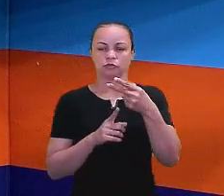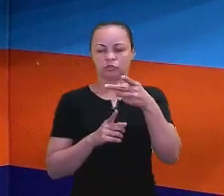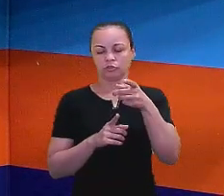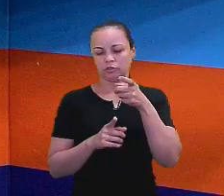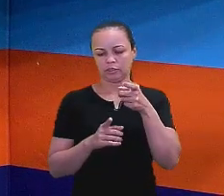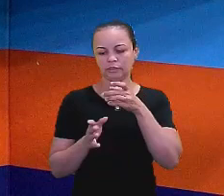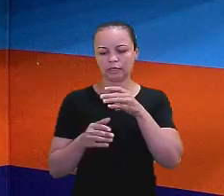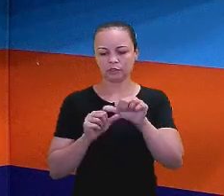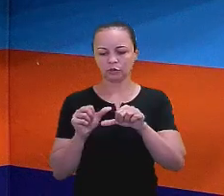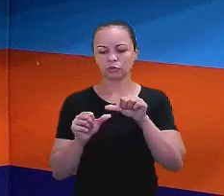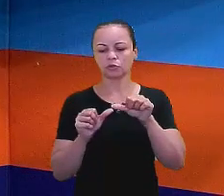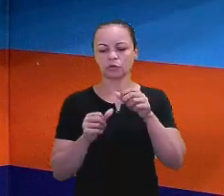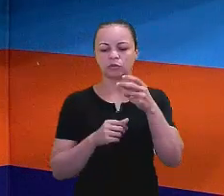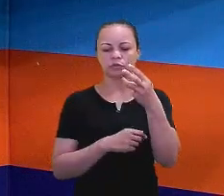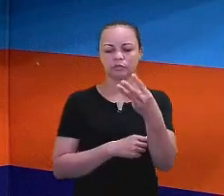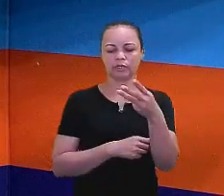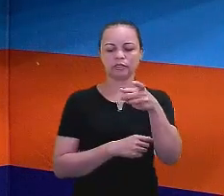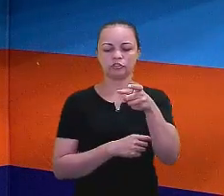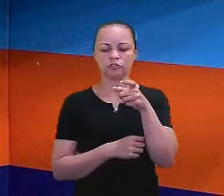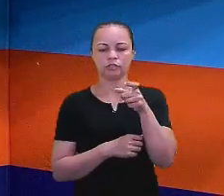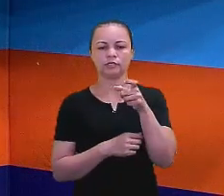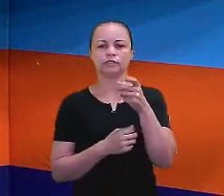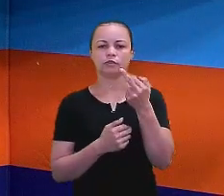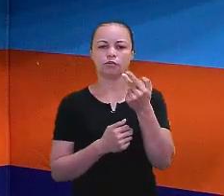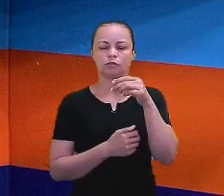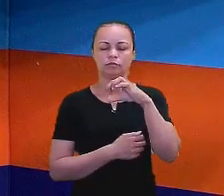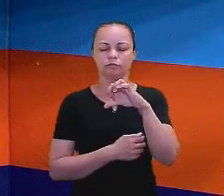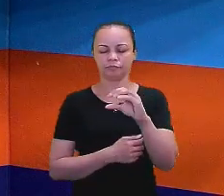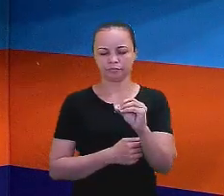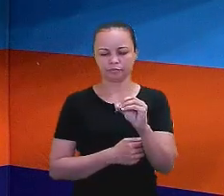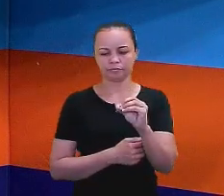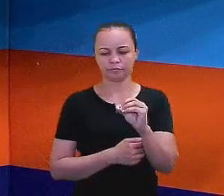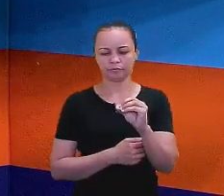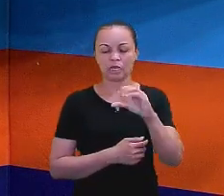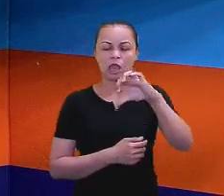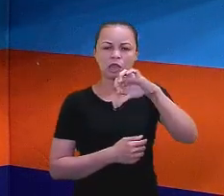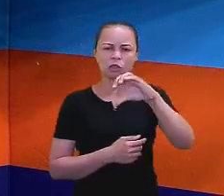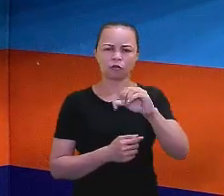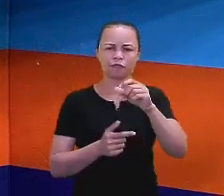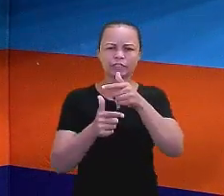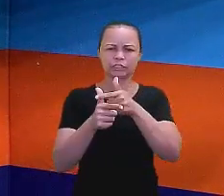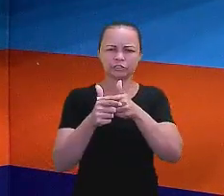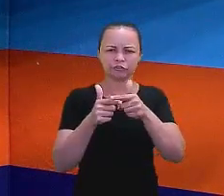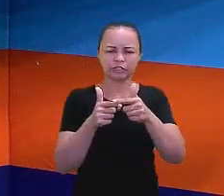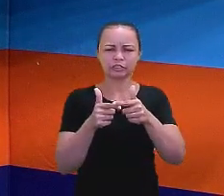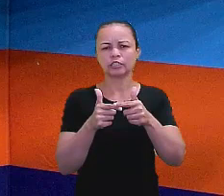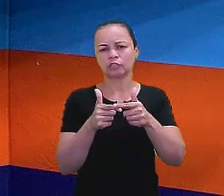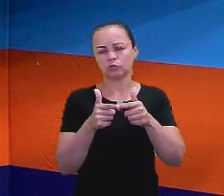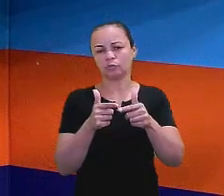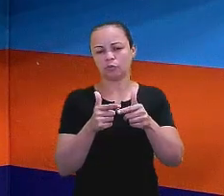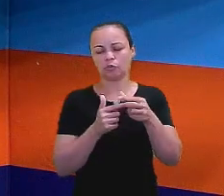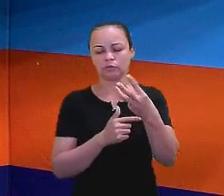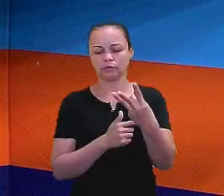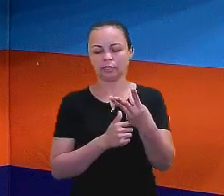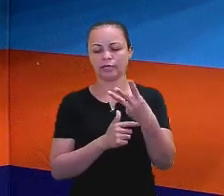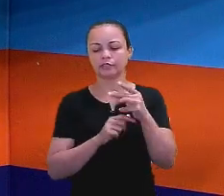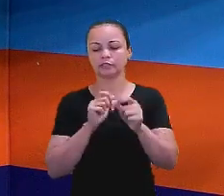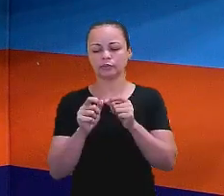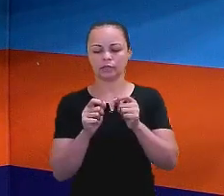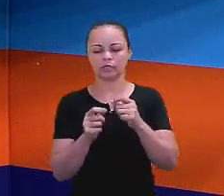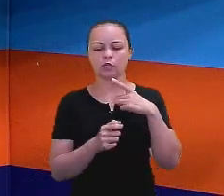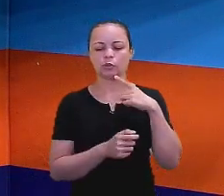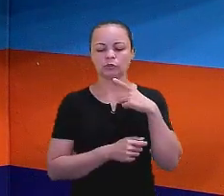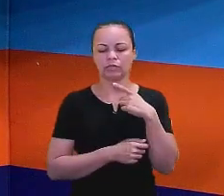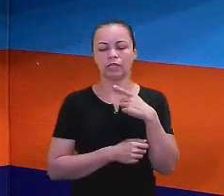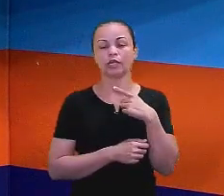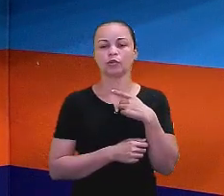igual a 180 menos 90, que vai dar 90. Dividindo 90 por 3, eu tenho que x é um ângulo de 30